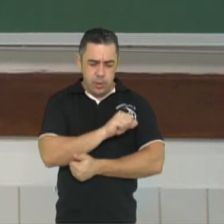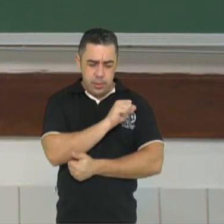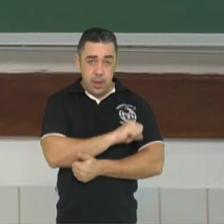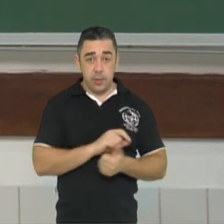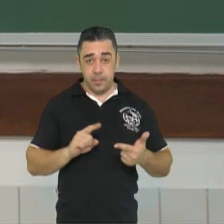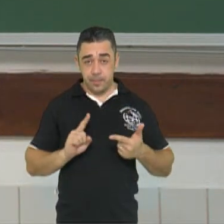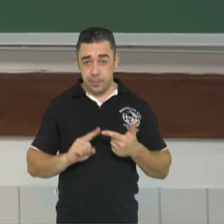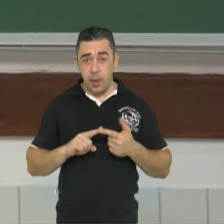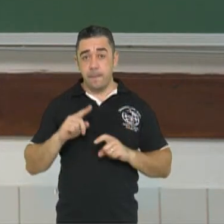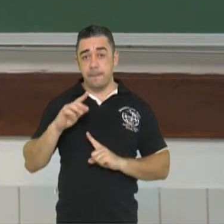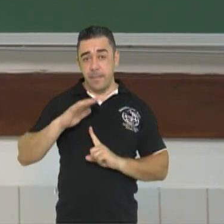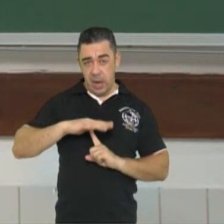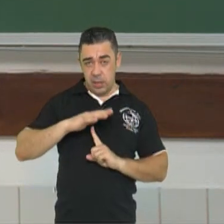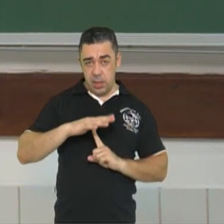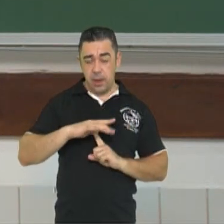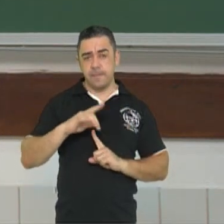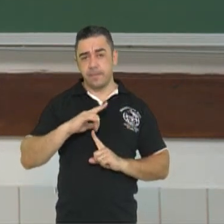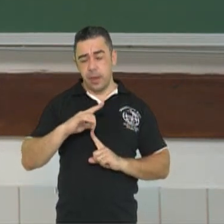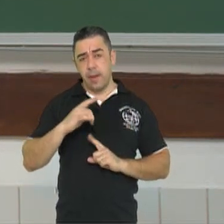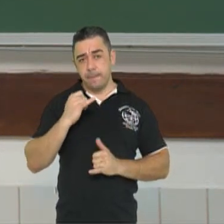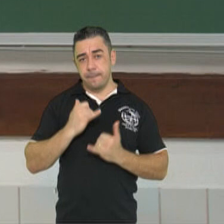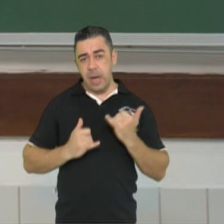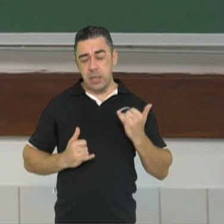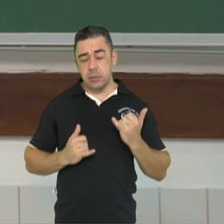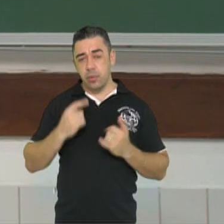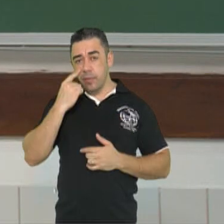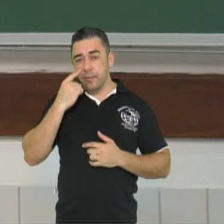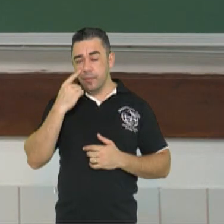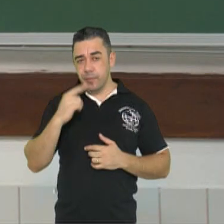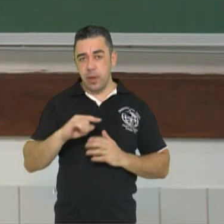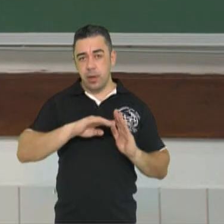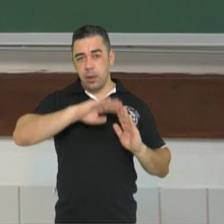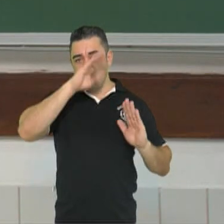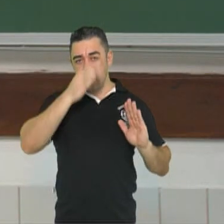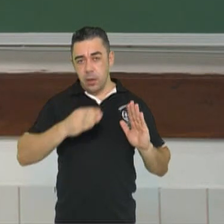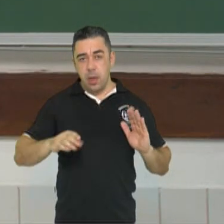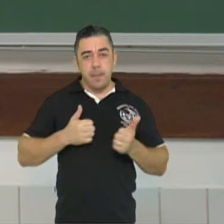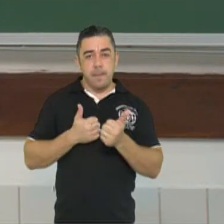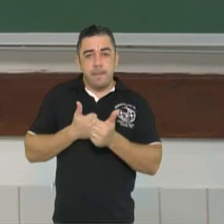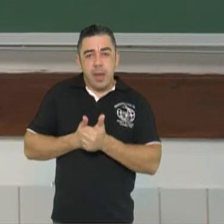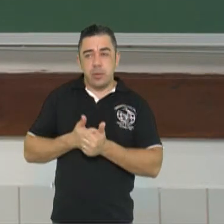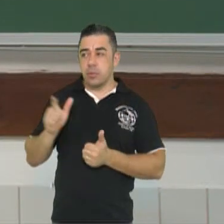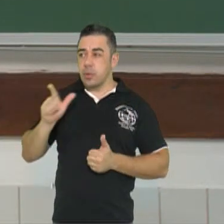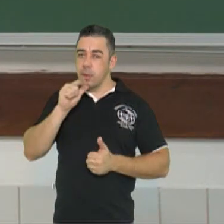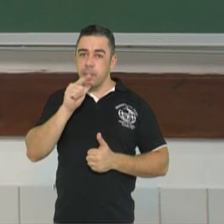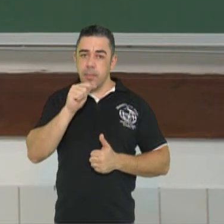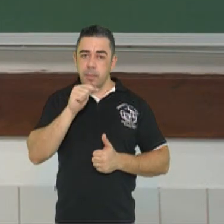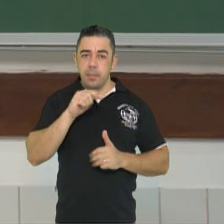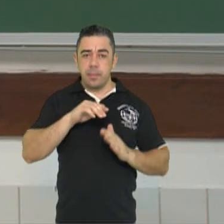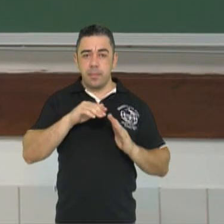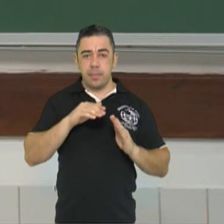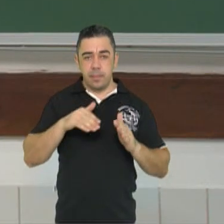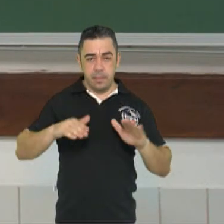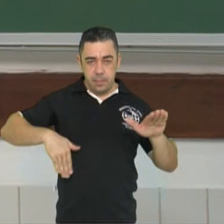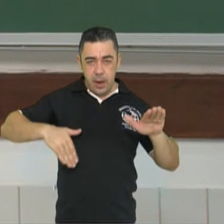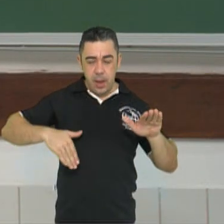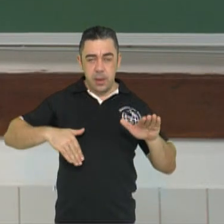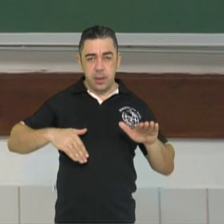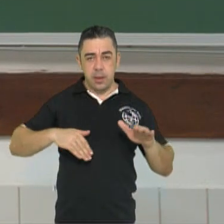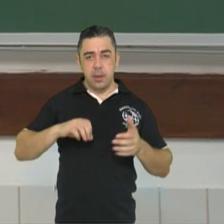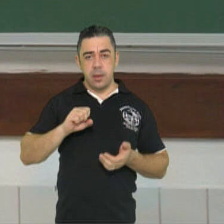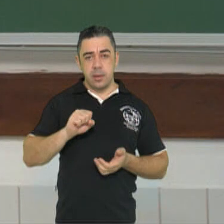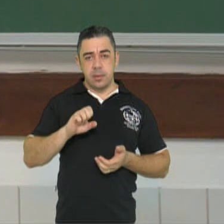tem um relevo parecido quando a gente vê ali a parte da Serra do Mar, tá? A diferença é que a nossa Serra do Mar aqui no Paraná, ela está